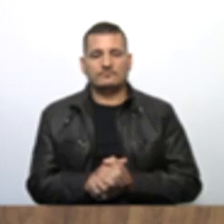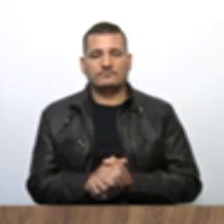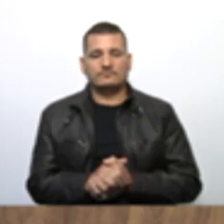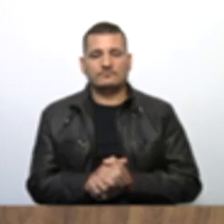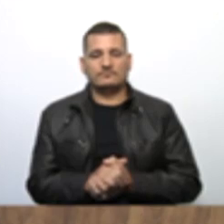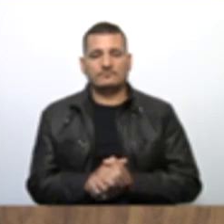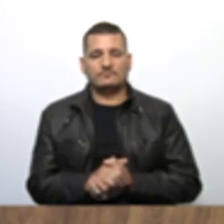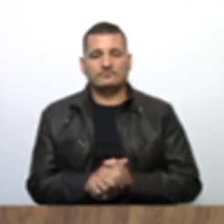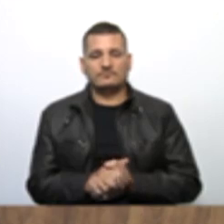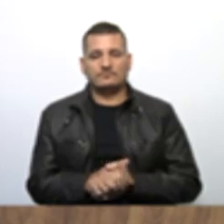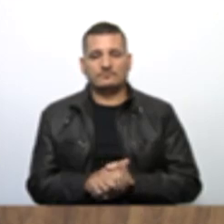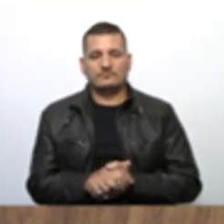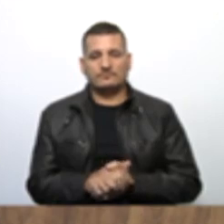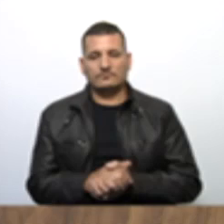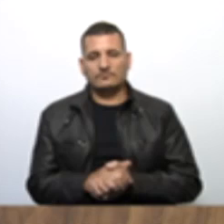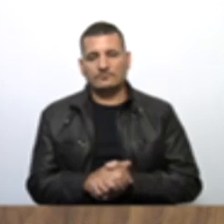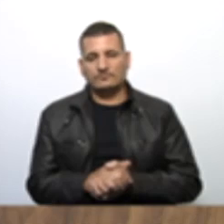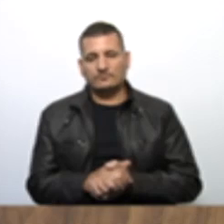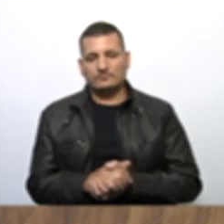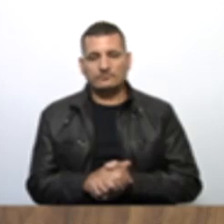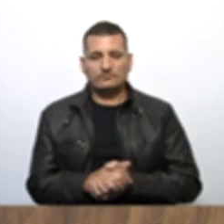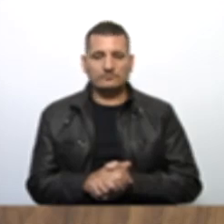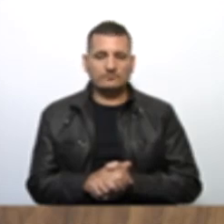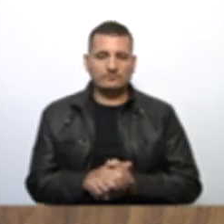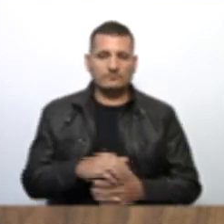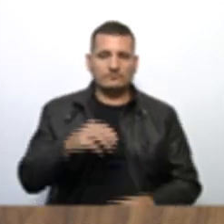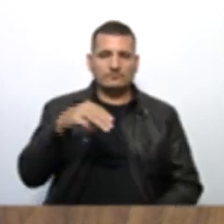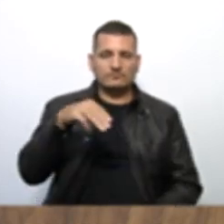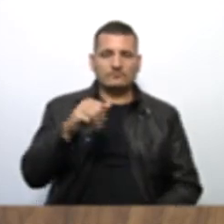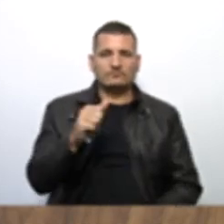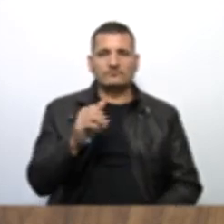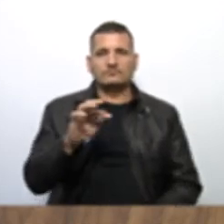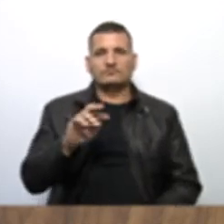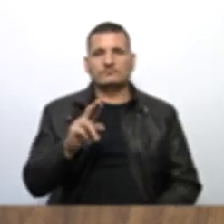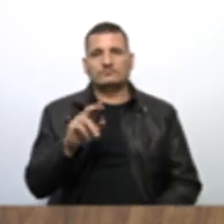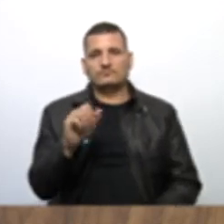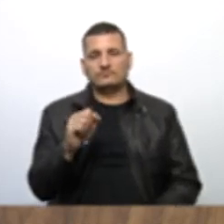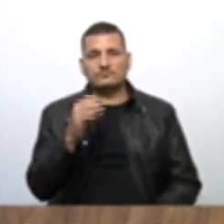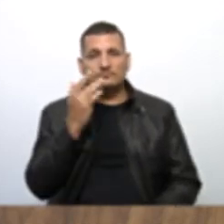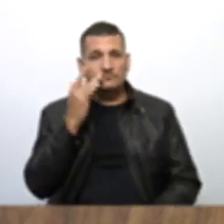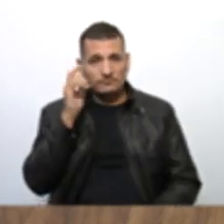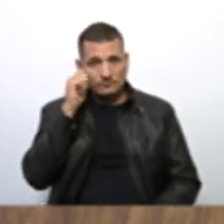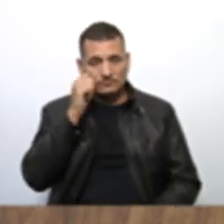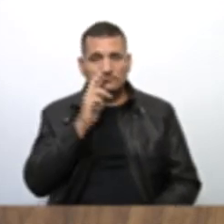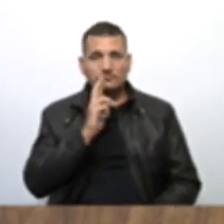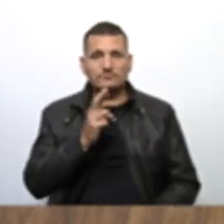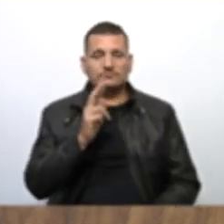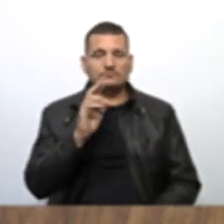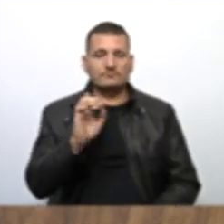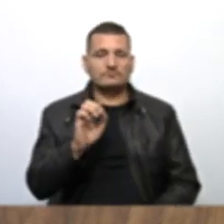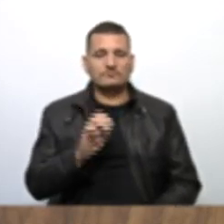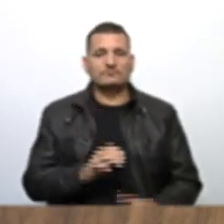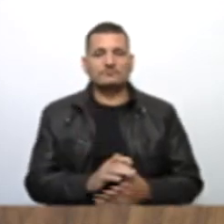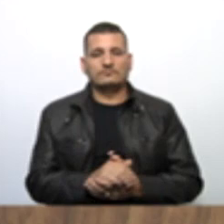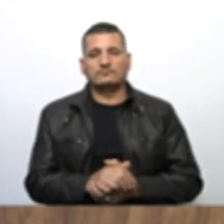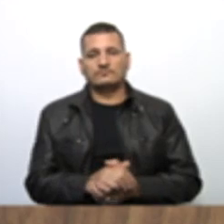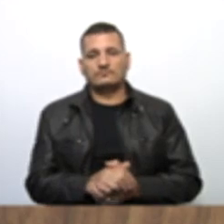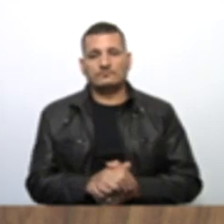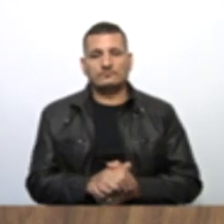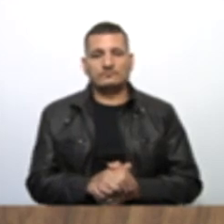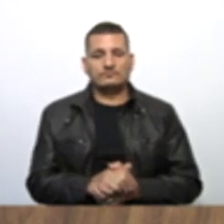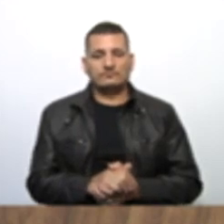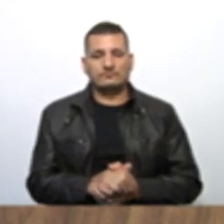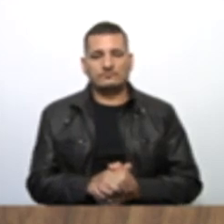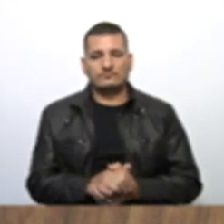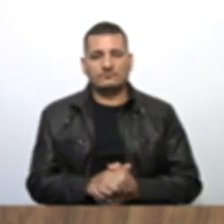ver aqui se alguém discordou disso. Matheus de Ouro Preto do Oeste também disse que é a letra E, mas o